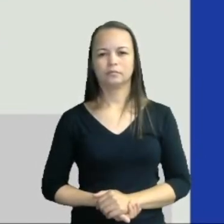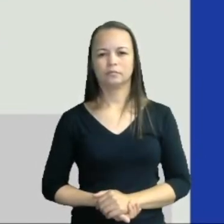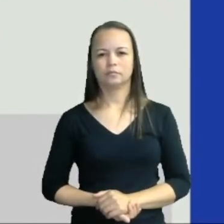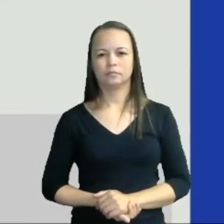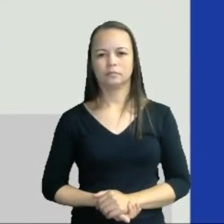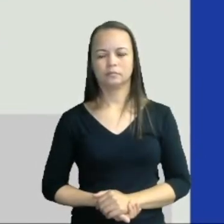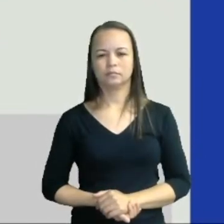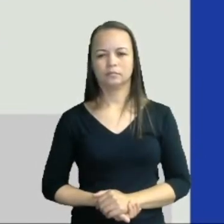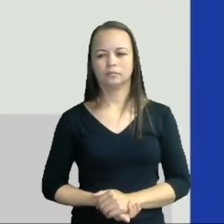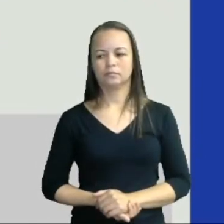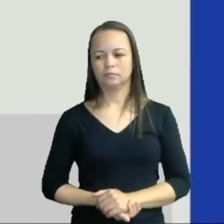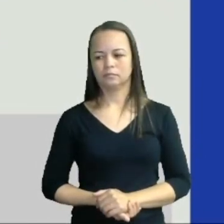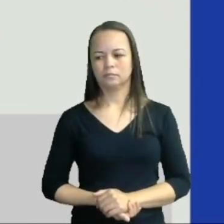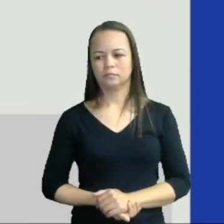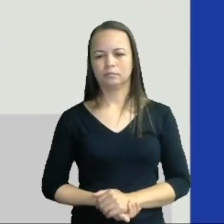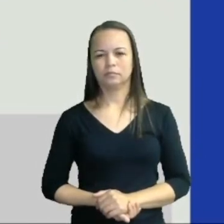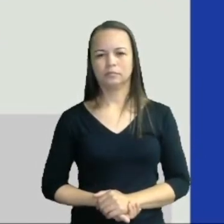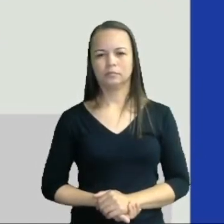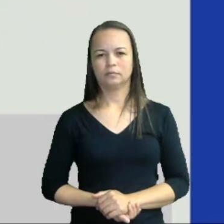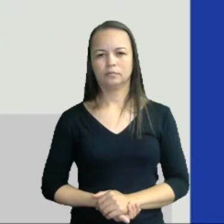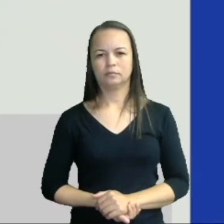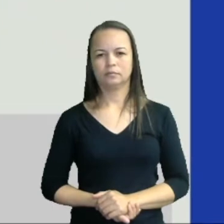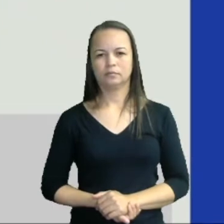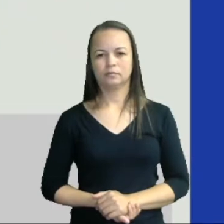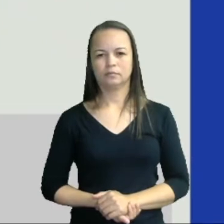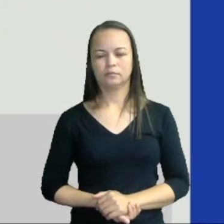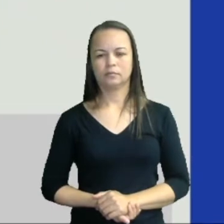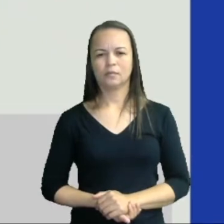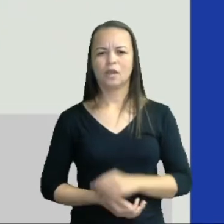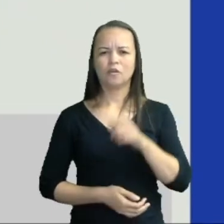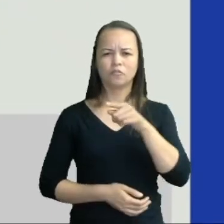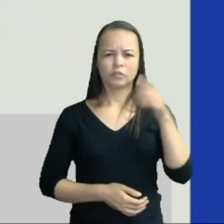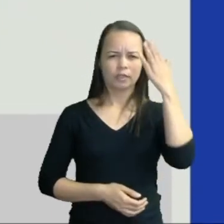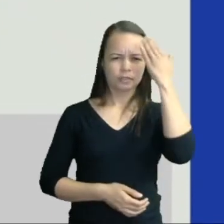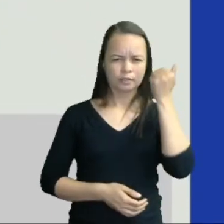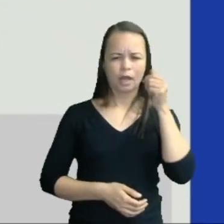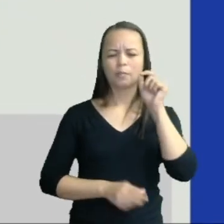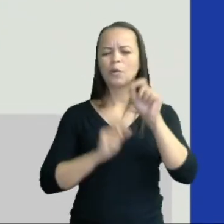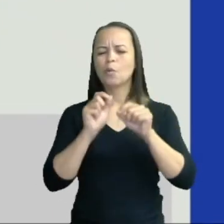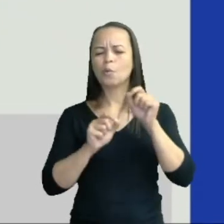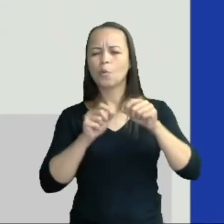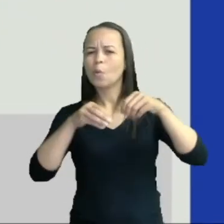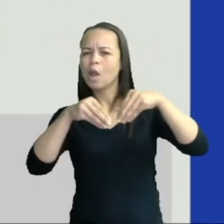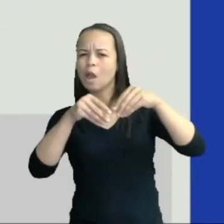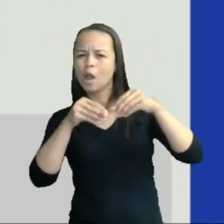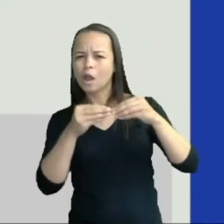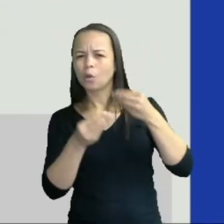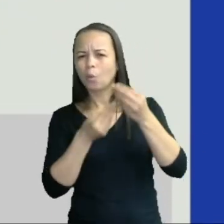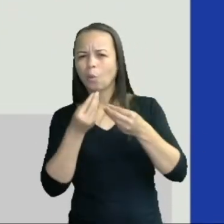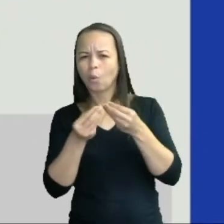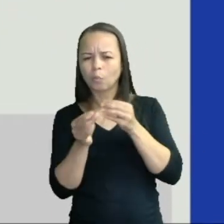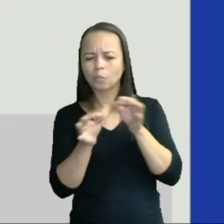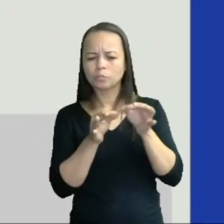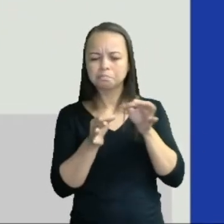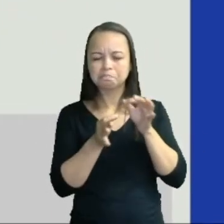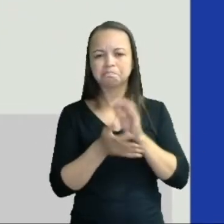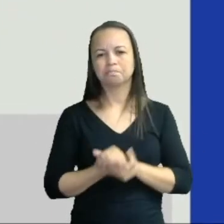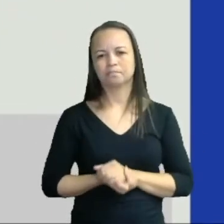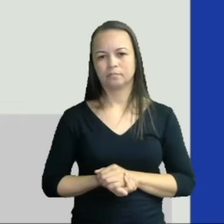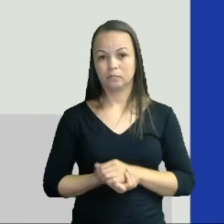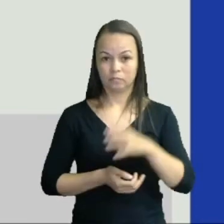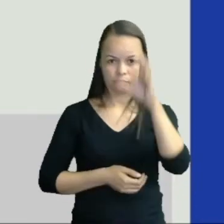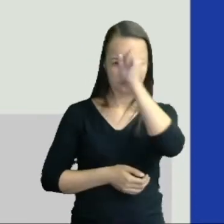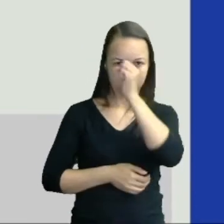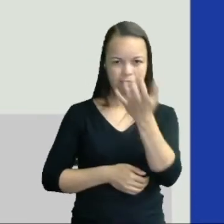Na aula de hoje, vamos falar sobre o solo. Você sabe o que é solo e como ele se forma? Vamos